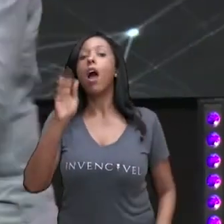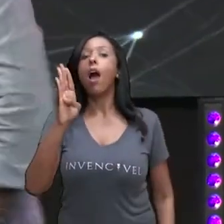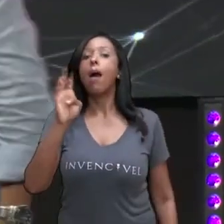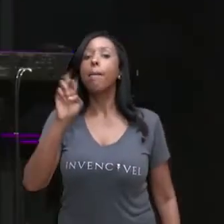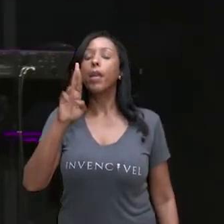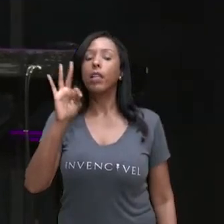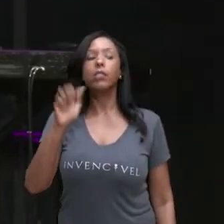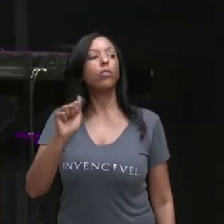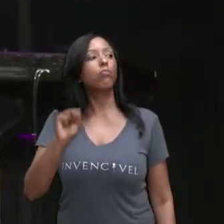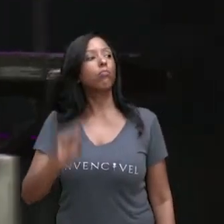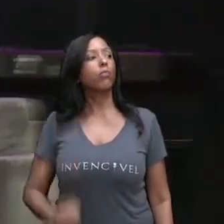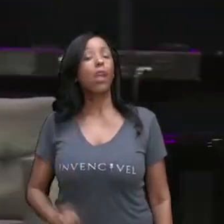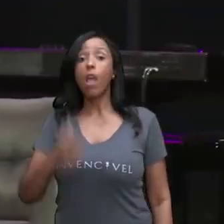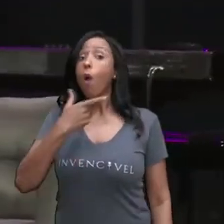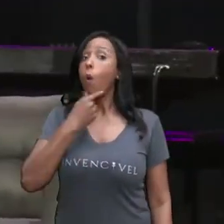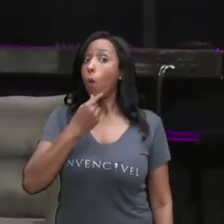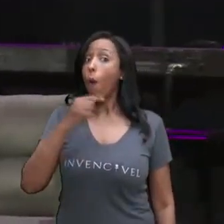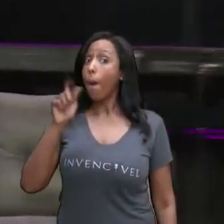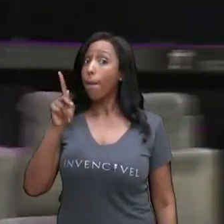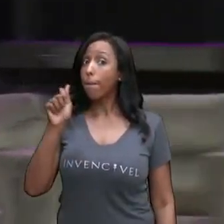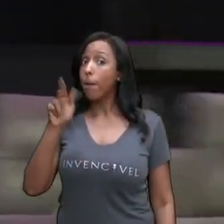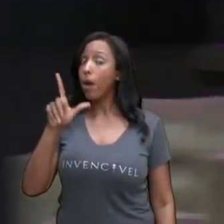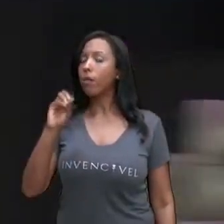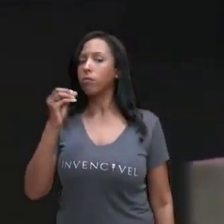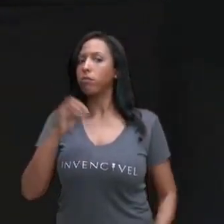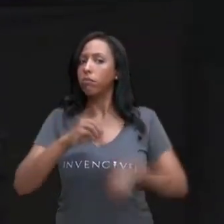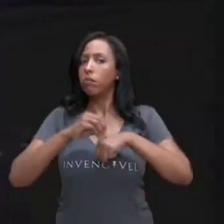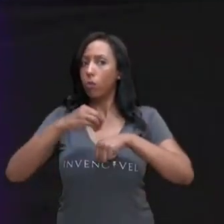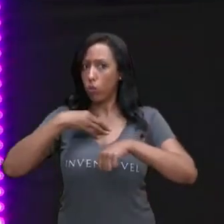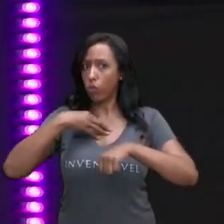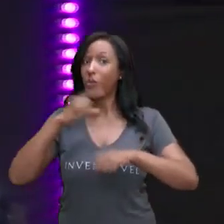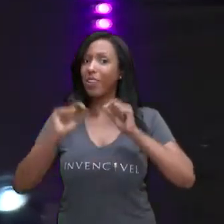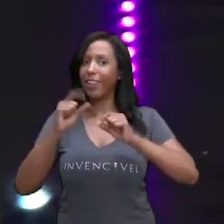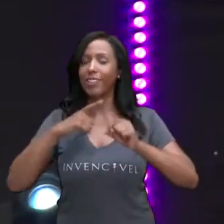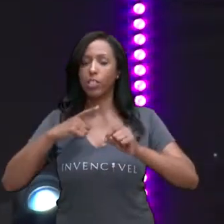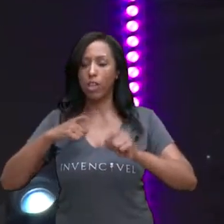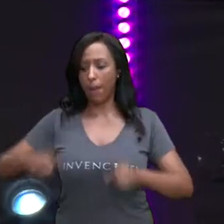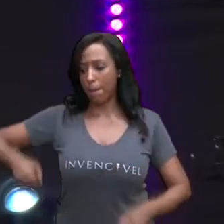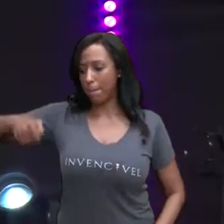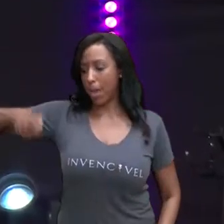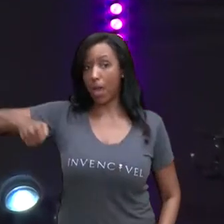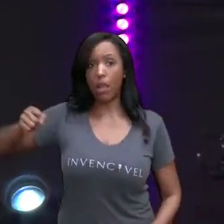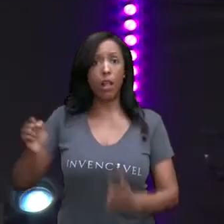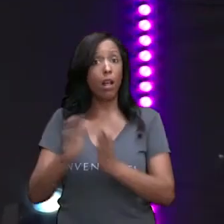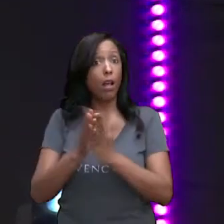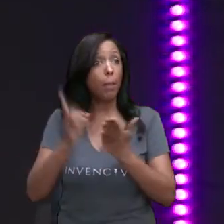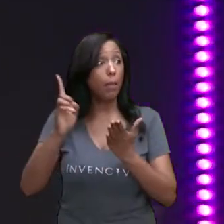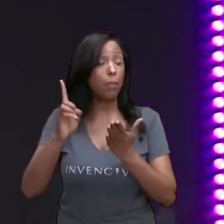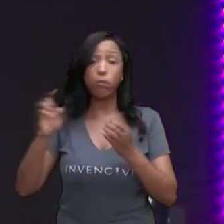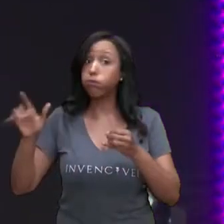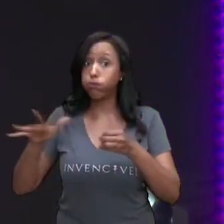batista de Florianópolis. O Paulo Solonca contou o seguinte, ele foi levando umas malas cheias de Bíblia para um país desse, naquela época não